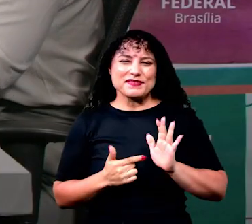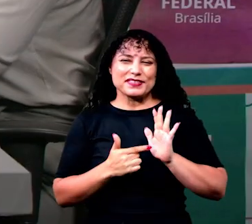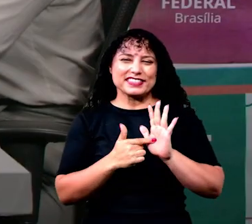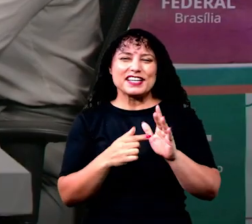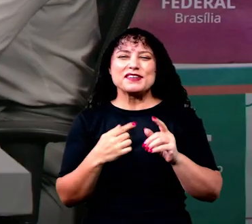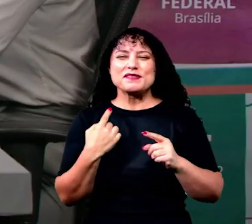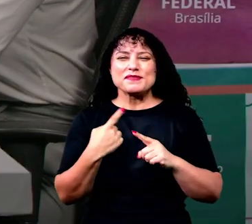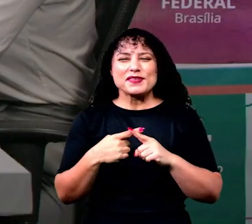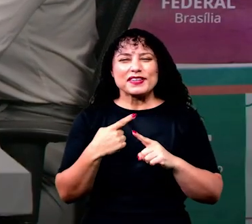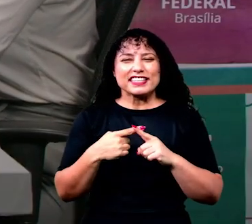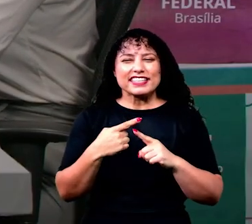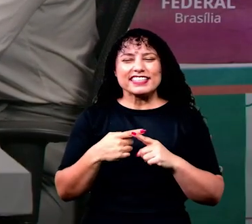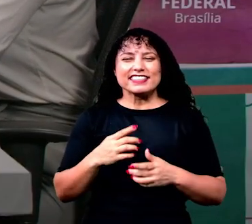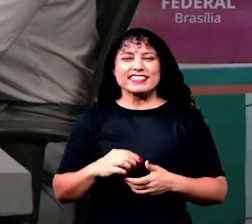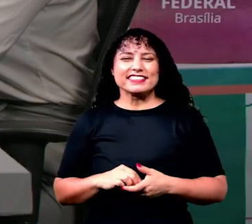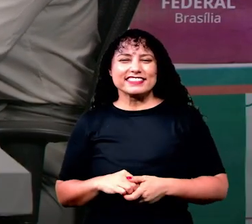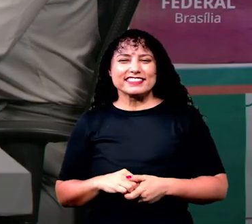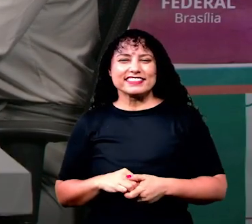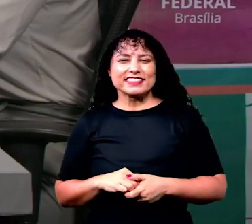um pouquinho.